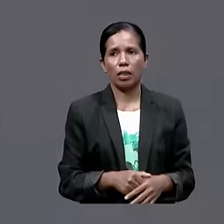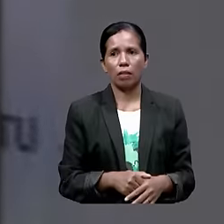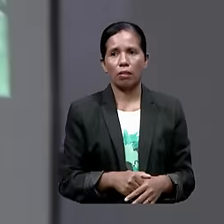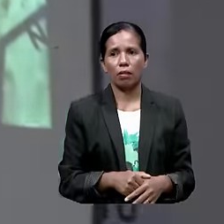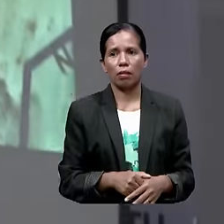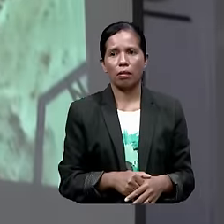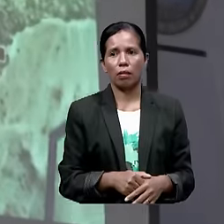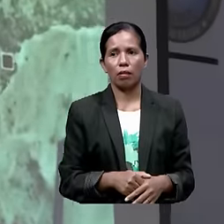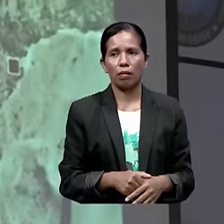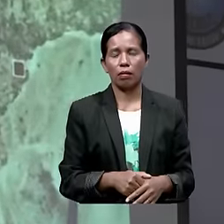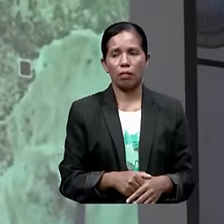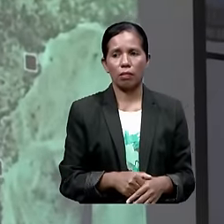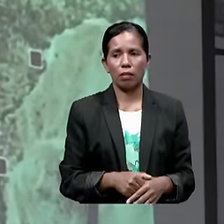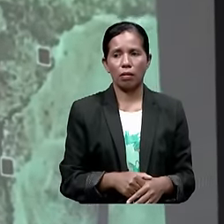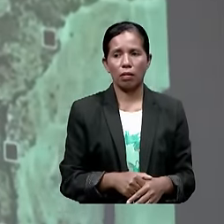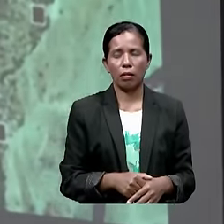Itu mos sih hari mana?